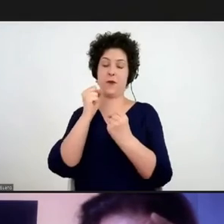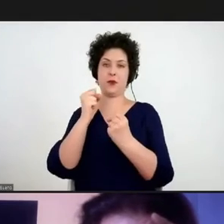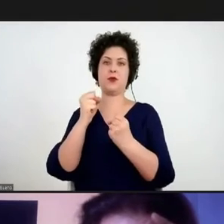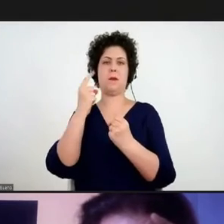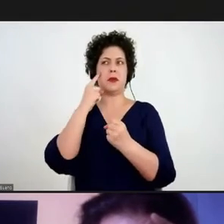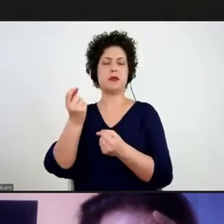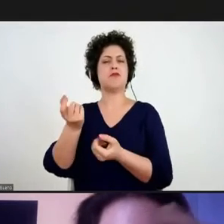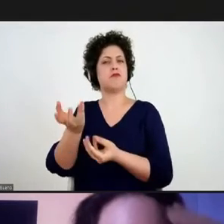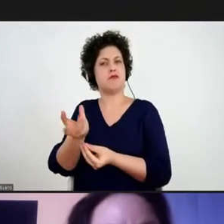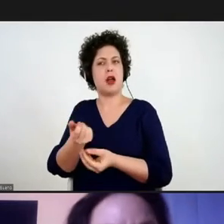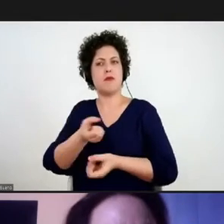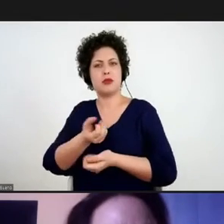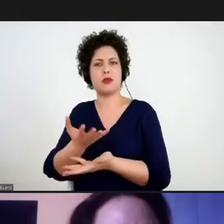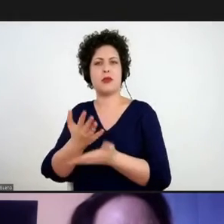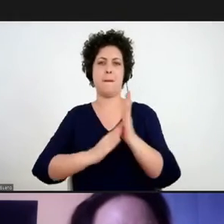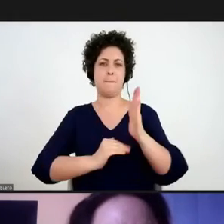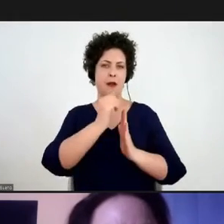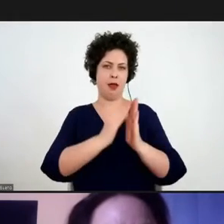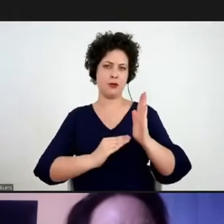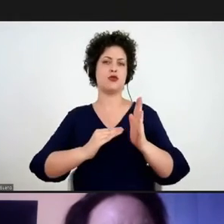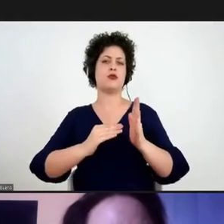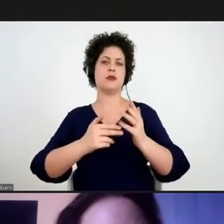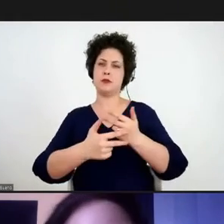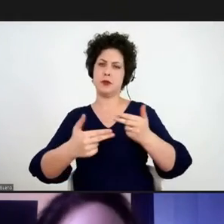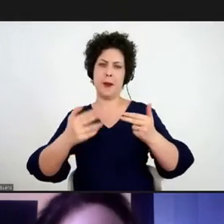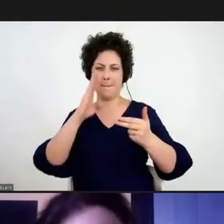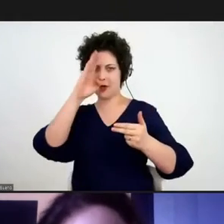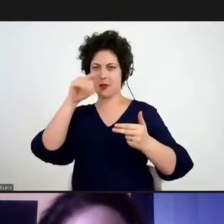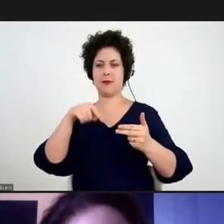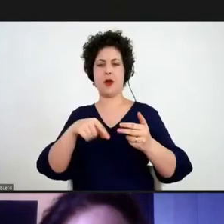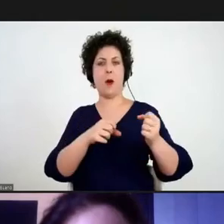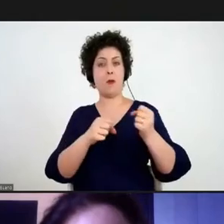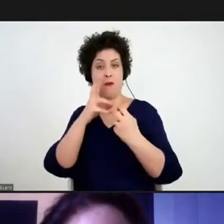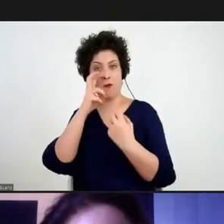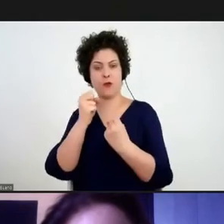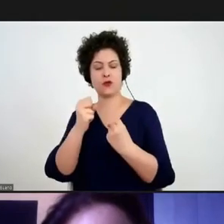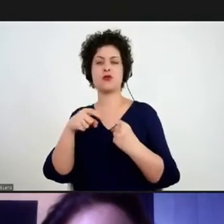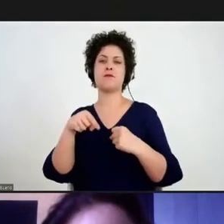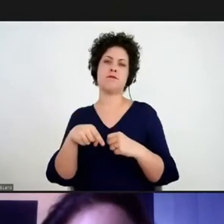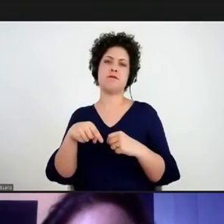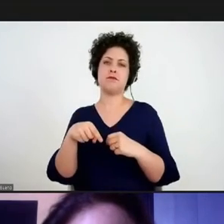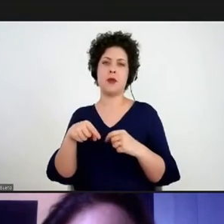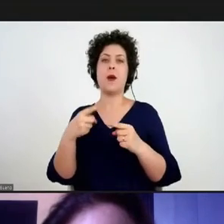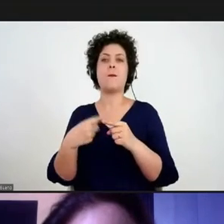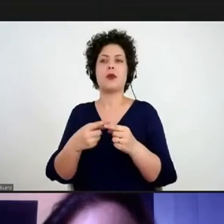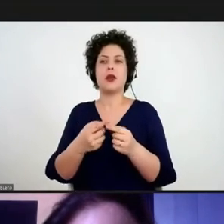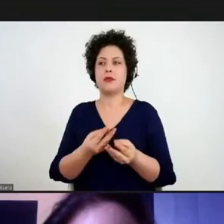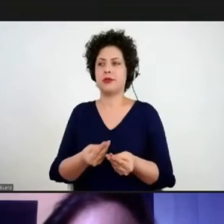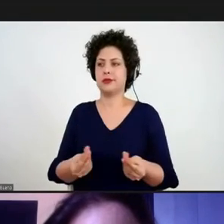manifestações artísticas, as plásticas principalmente, é a principal potência. Por quê? Porque